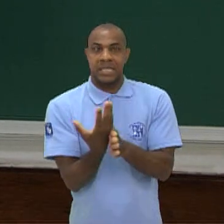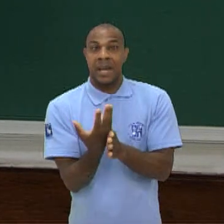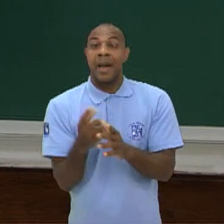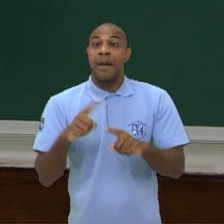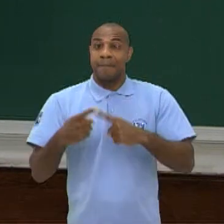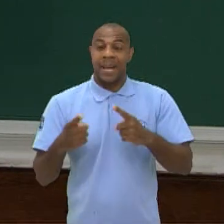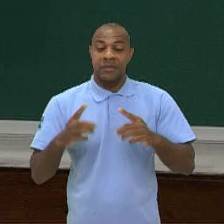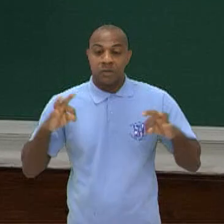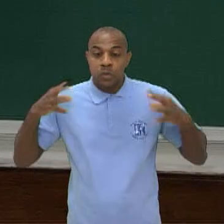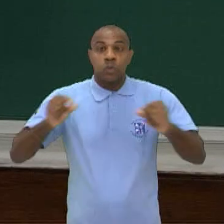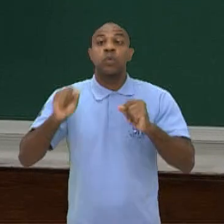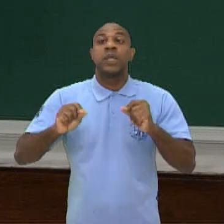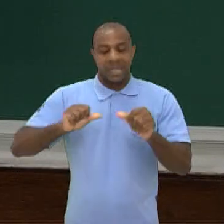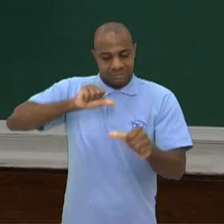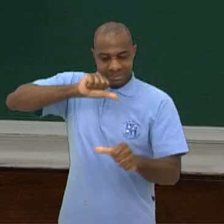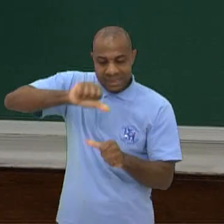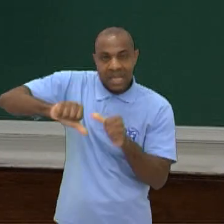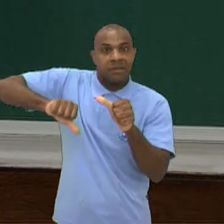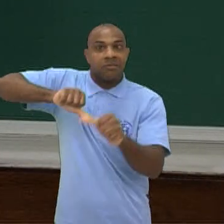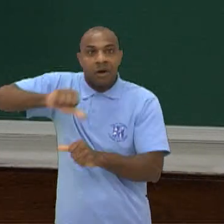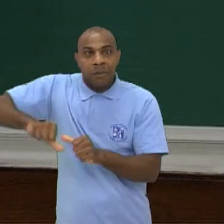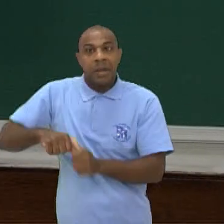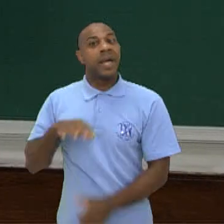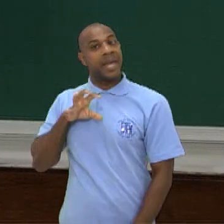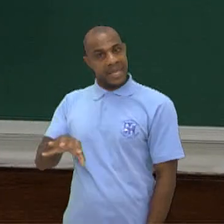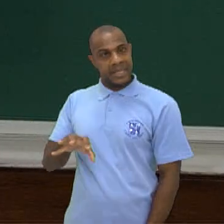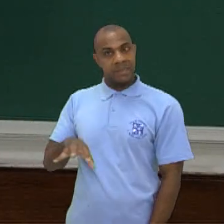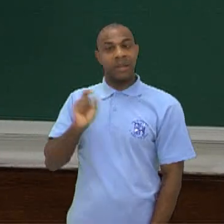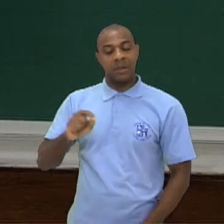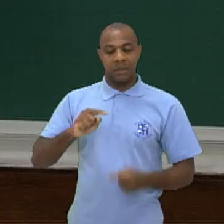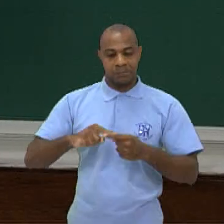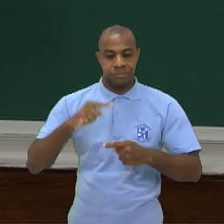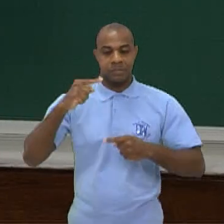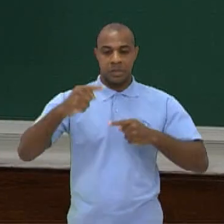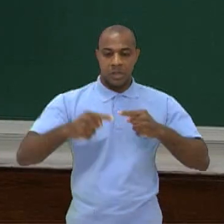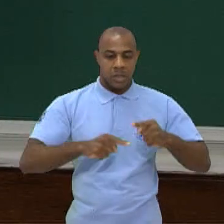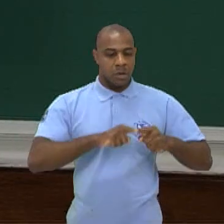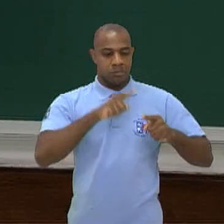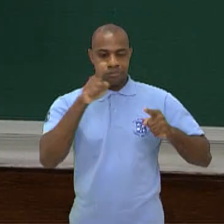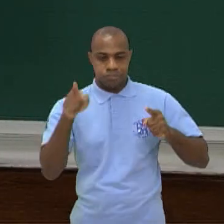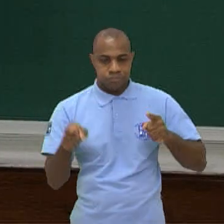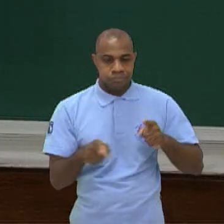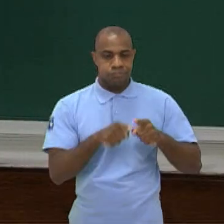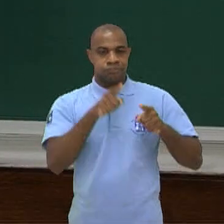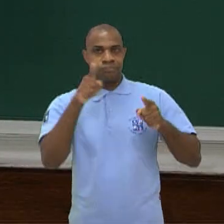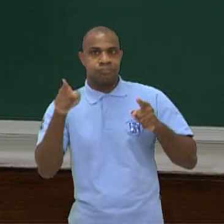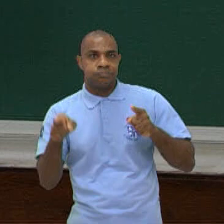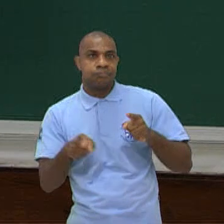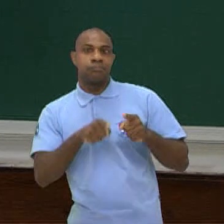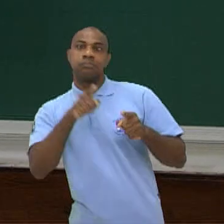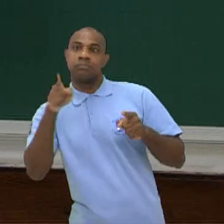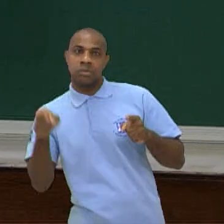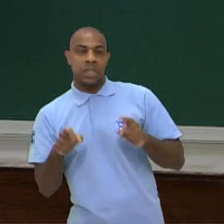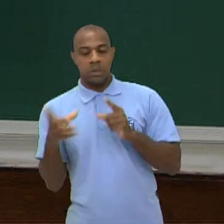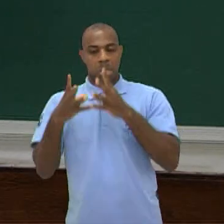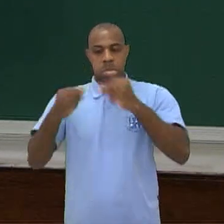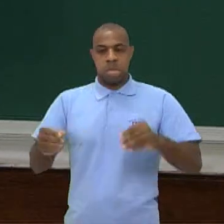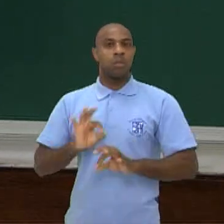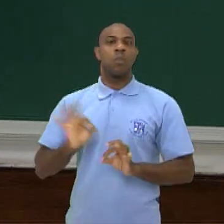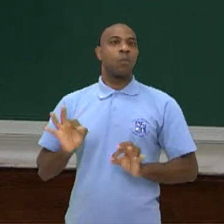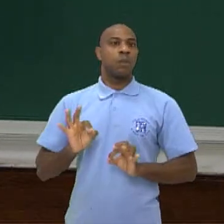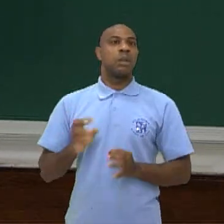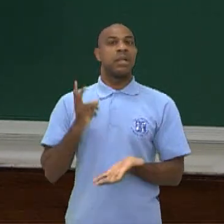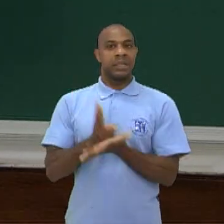acontece com os elementos químicos, né? Eles vão sofrendo essa ciclagem, eles não aparecem, eles não somem da natureza. Eles vão se ciclando,